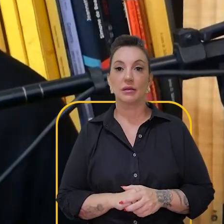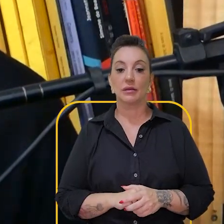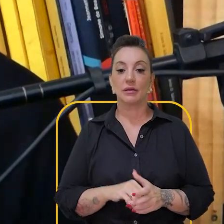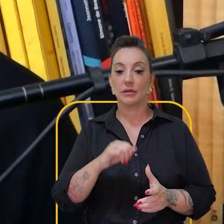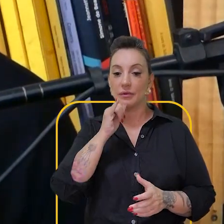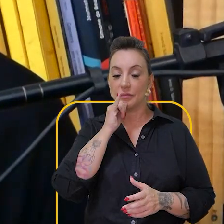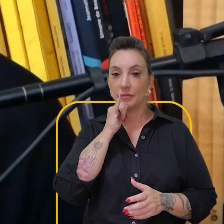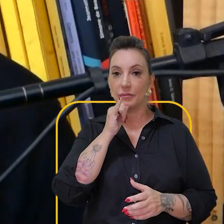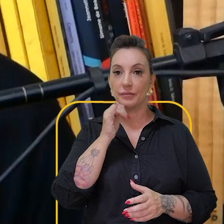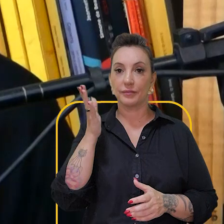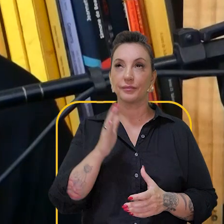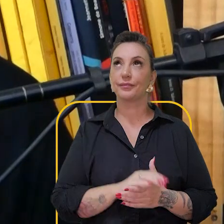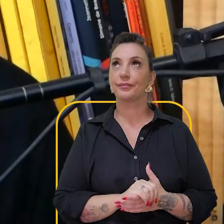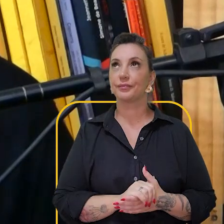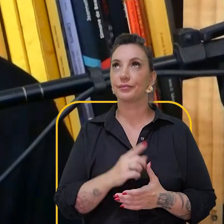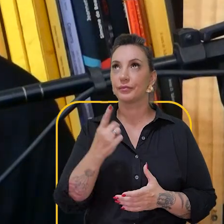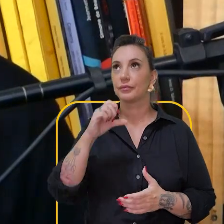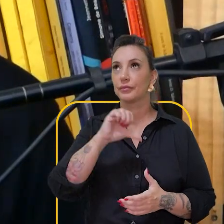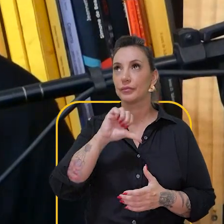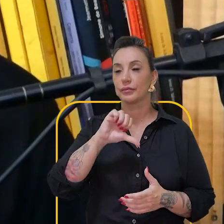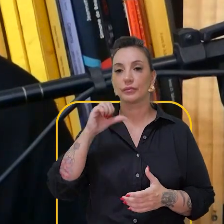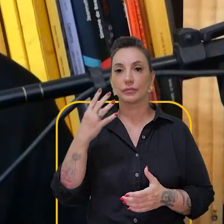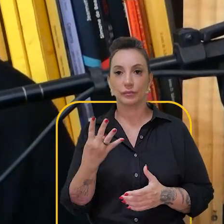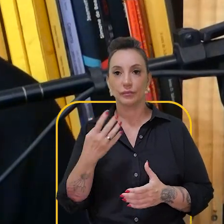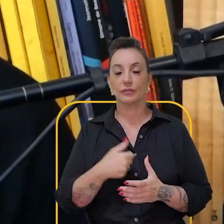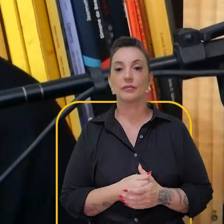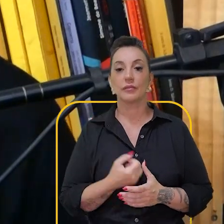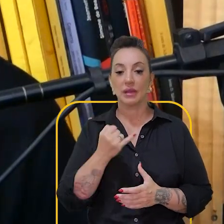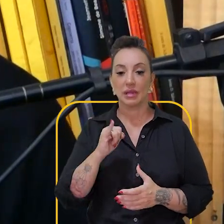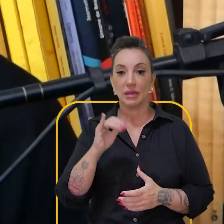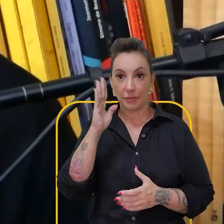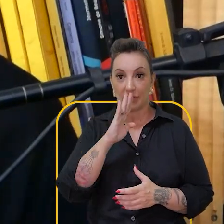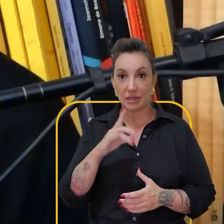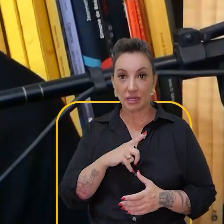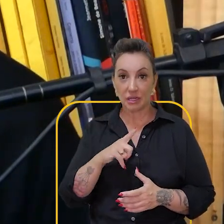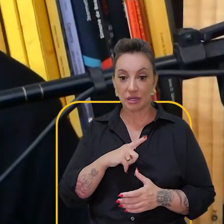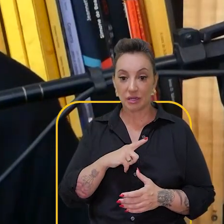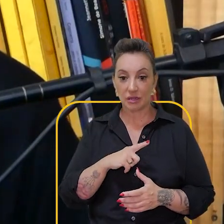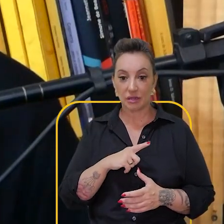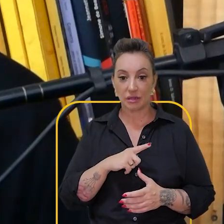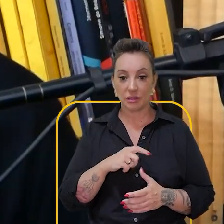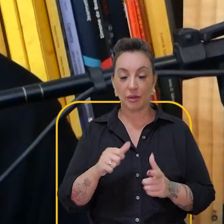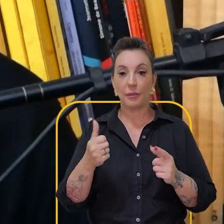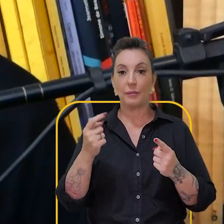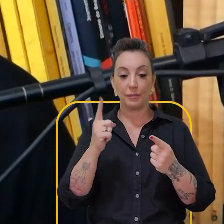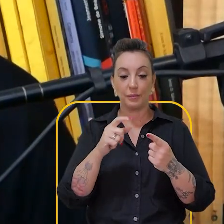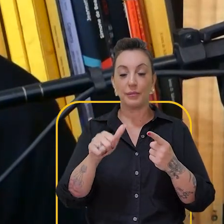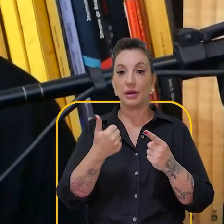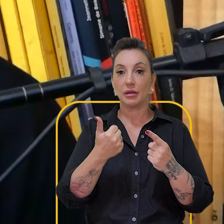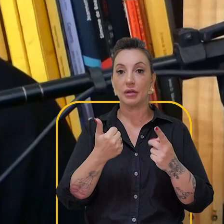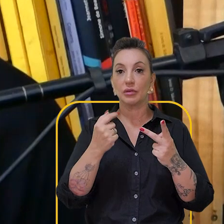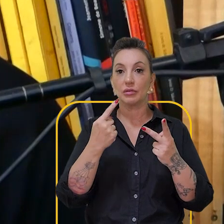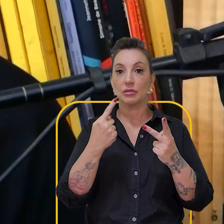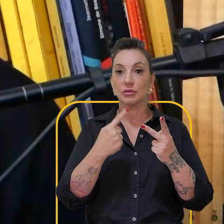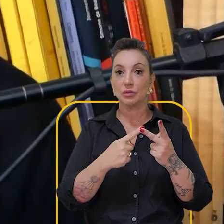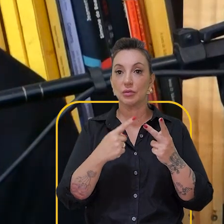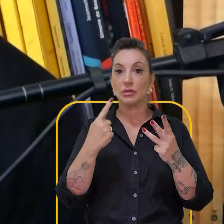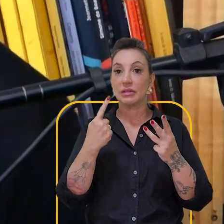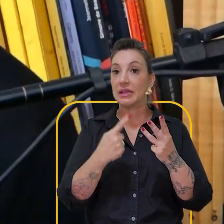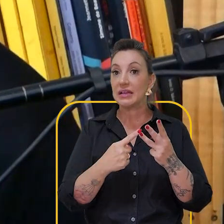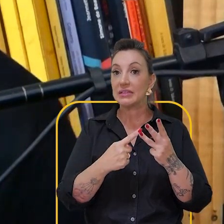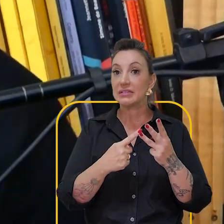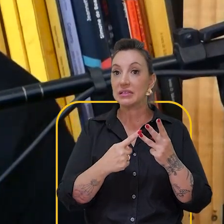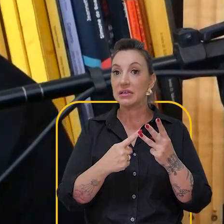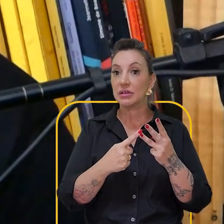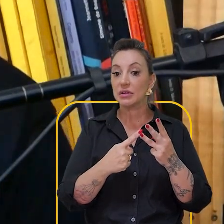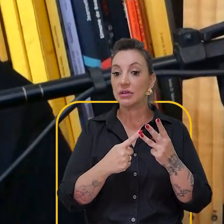primeiro segundo e terceiro Teve teve competição que ficou tinha três brasileiros um ficou primeiro um segundo e um terceiro às vezes ia